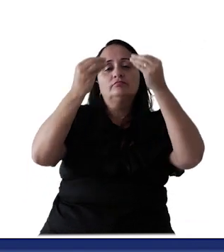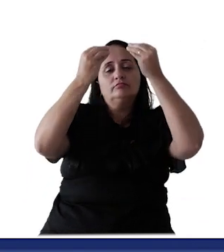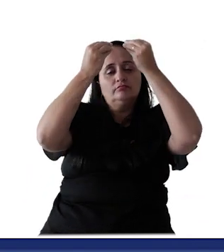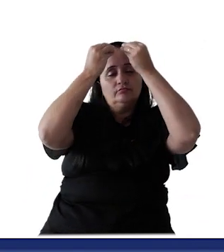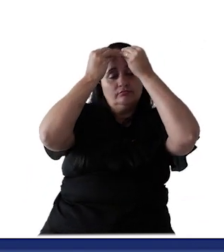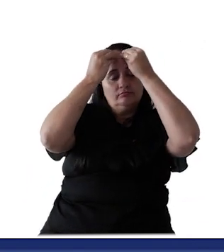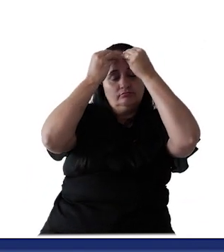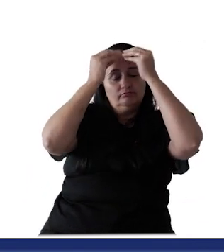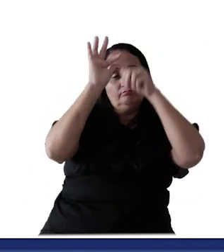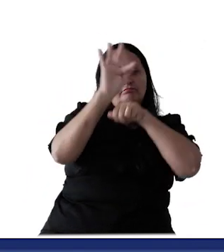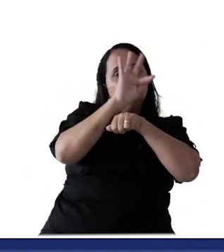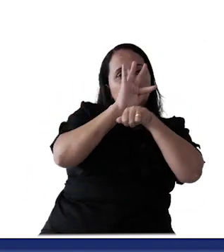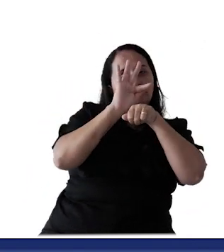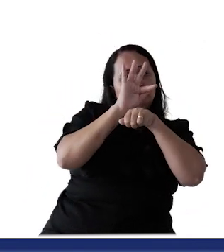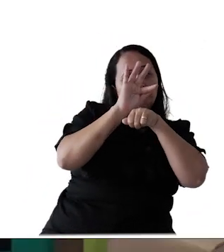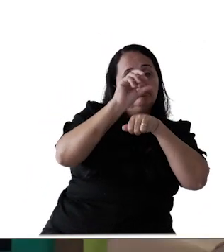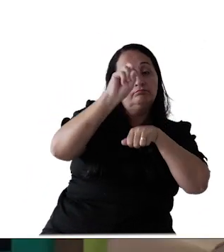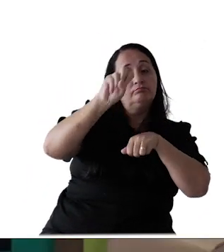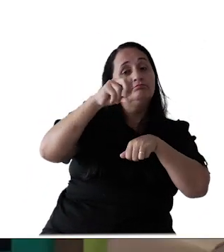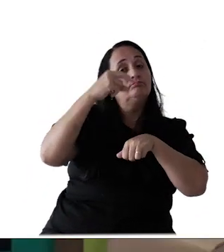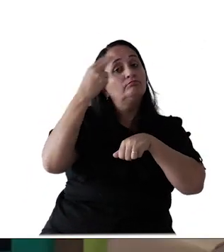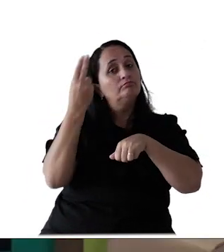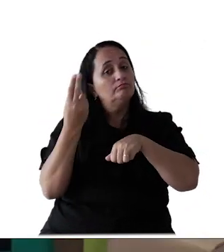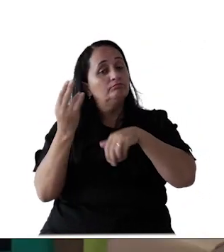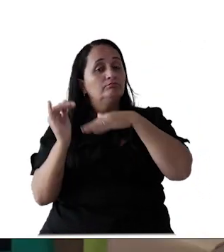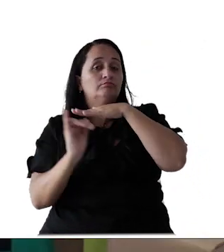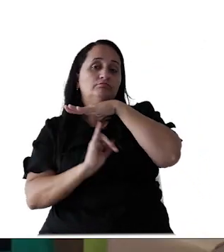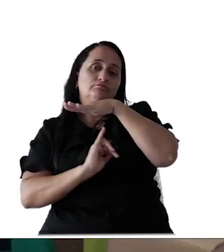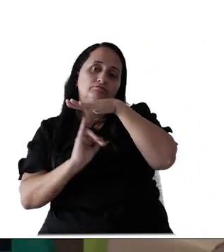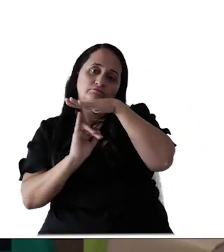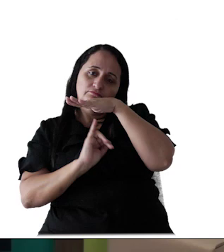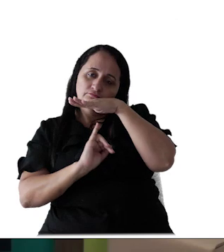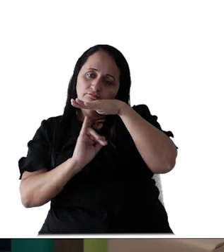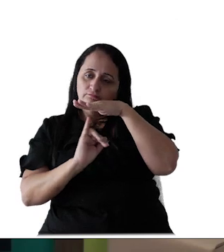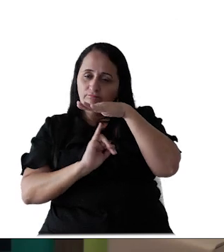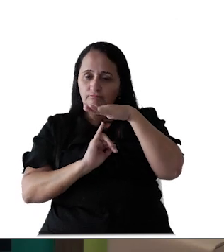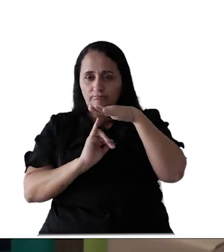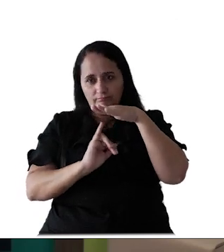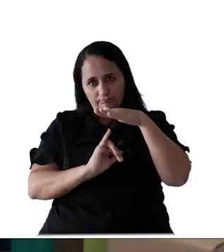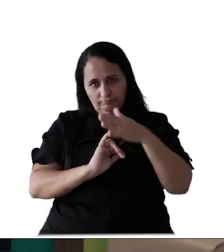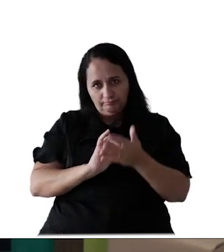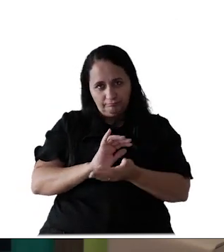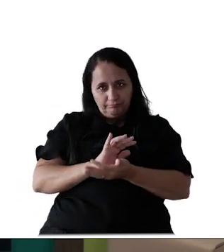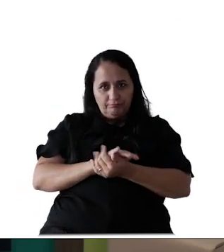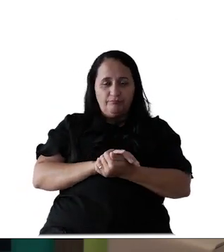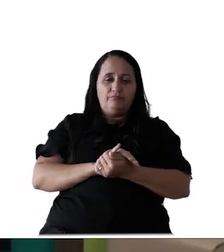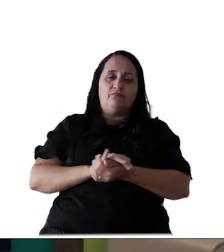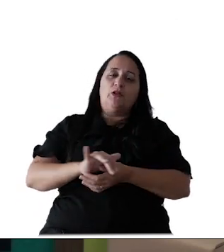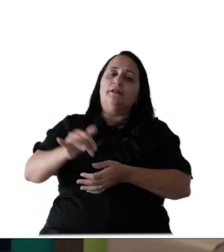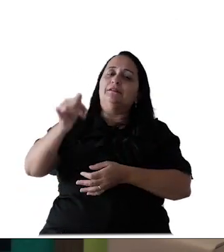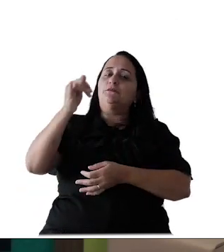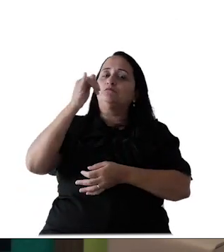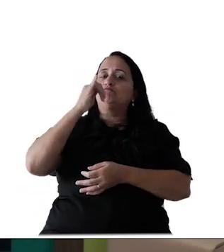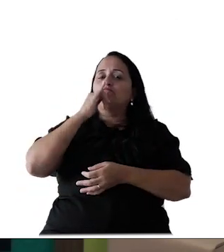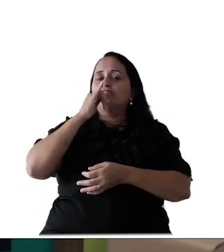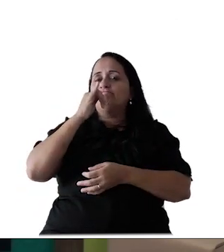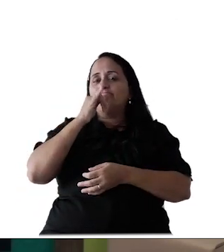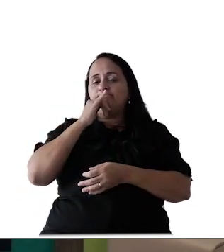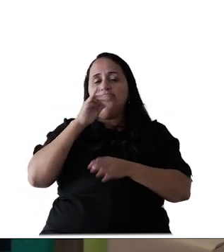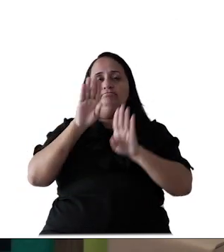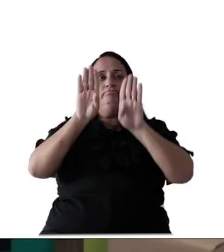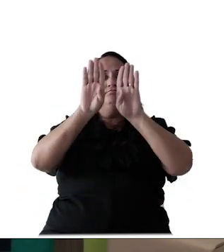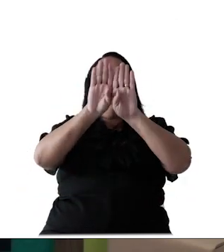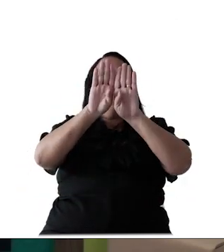formal ou informal. Para falar sobre linguagem, vamos pensar no nosso guarda-roupa. Tem saia, tem vestido,